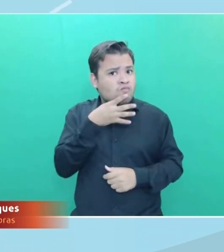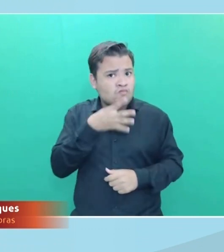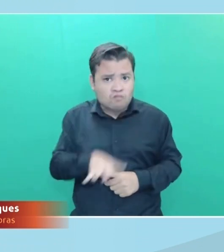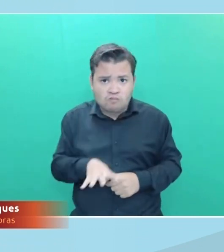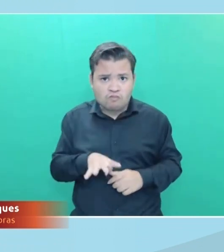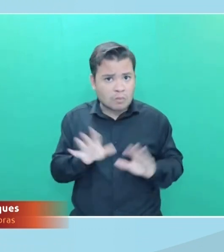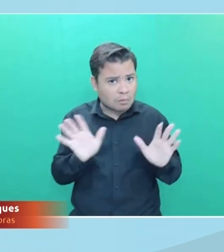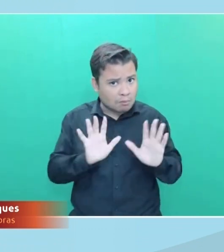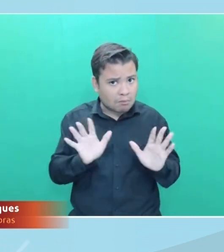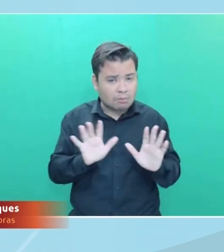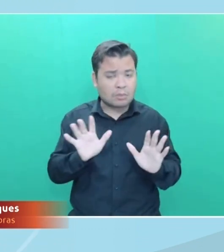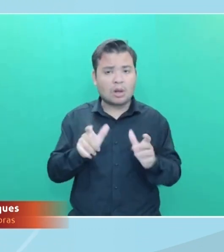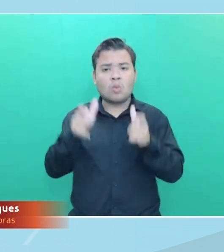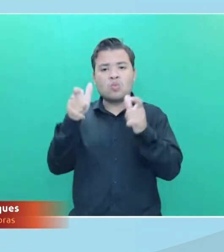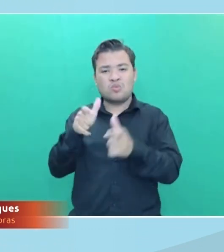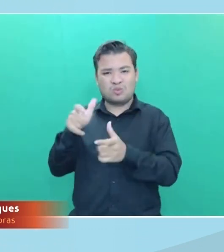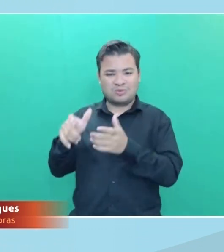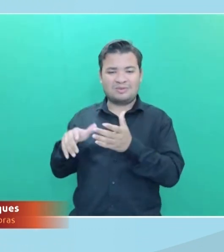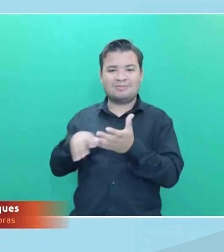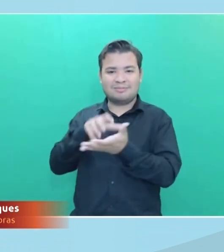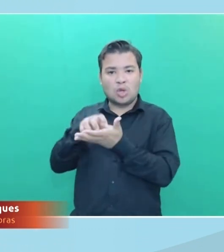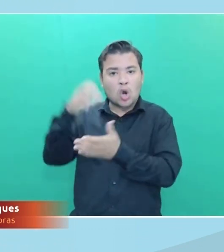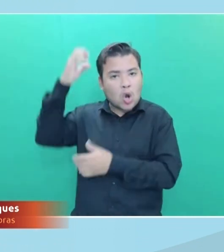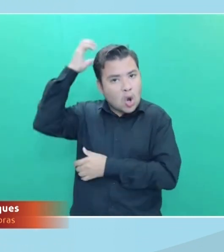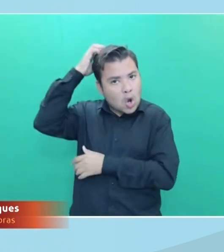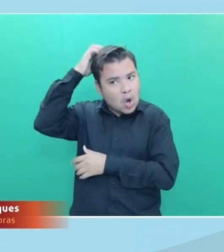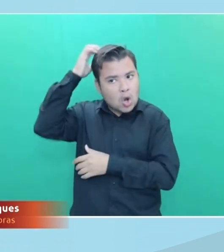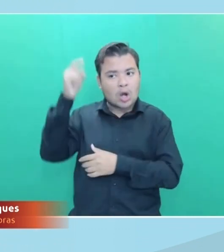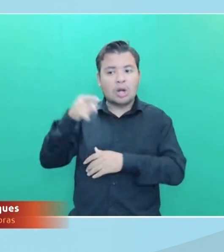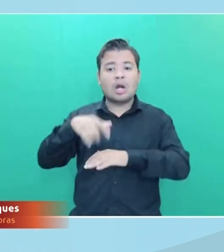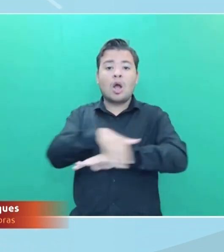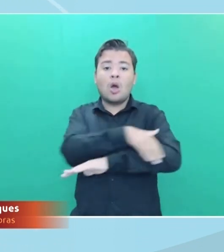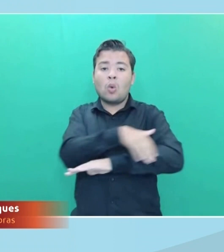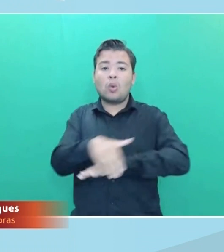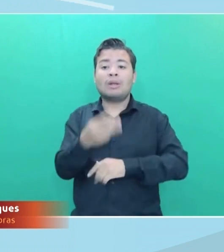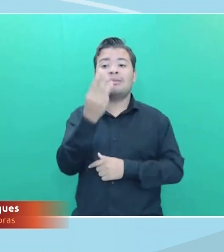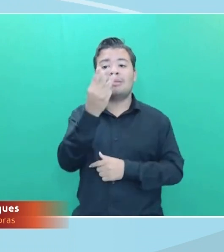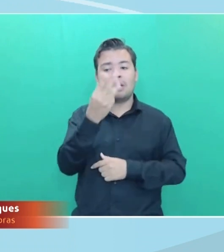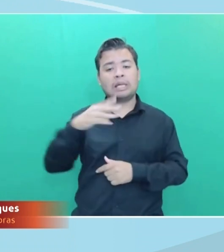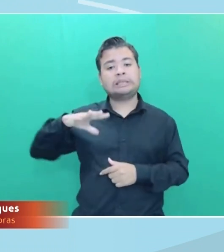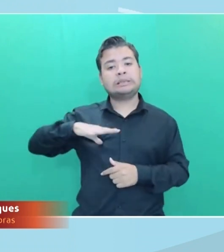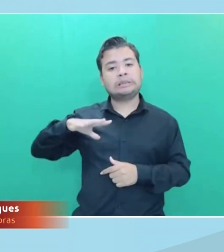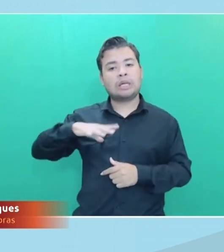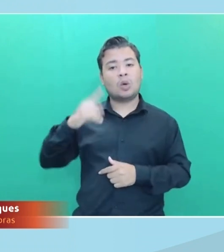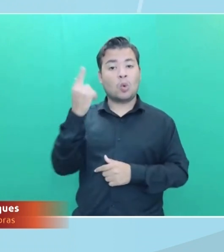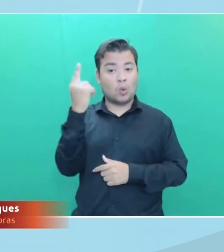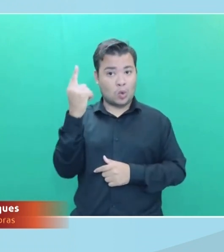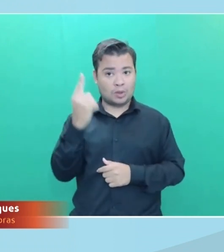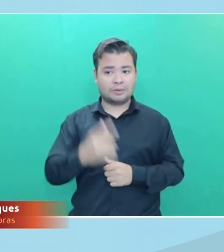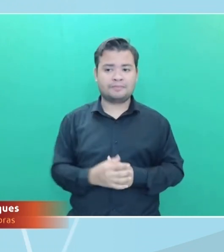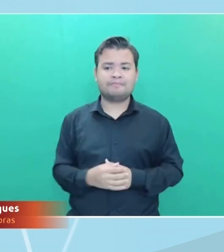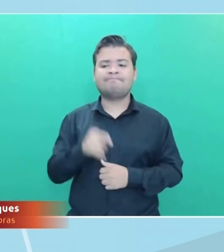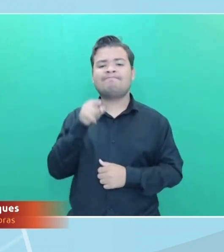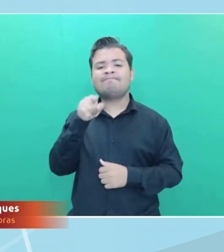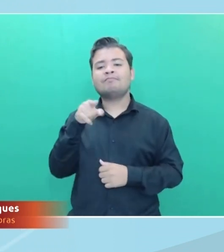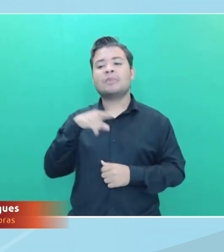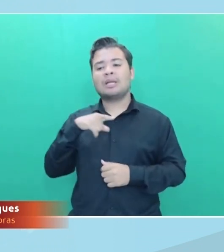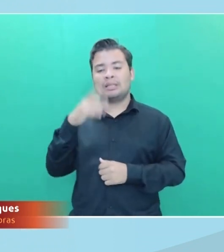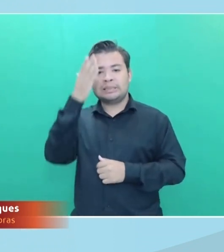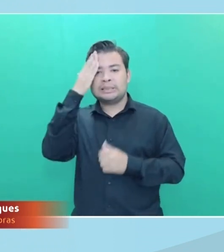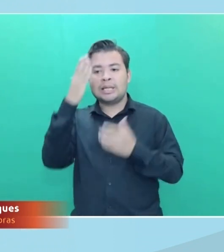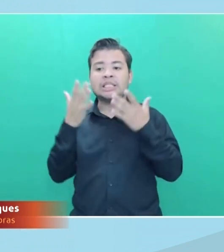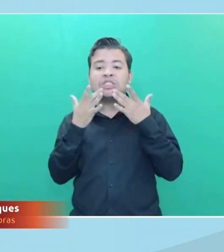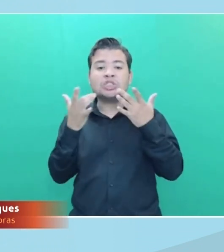Cora Coralina, ela fica na Rua 3, no centro de Goiânia, ali atrás do